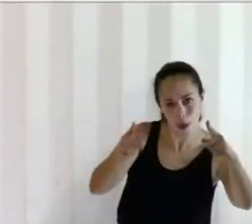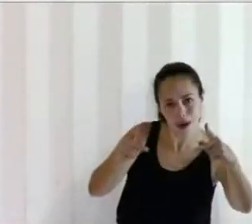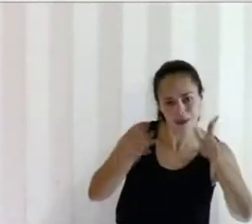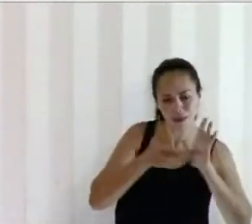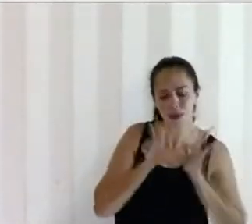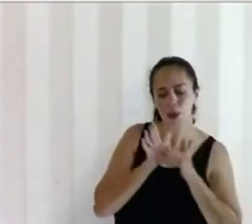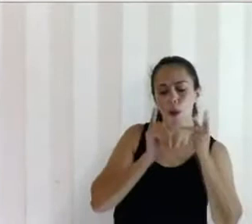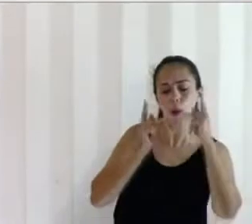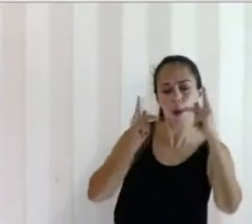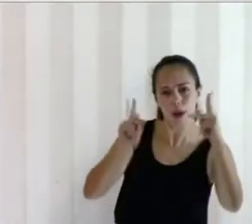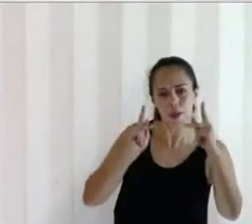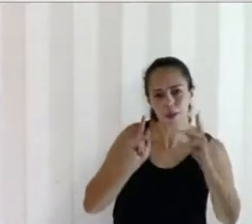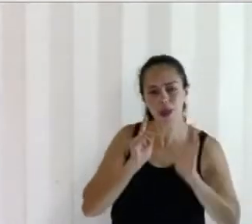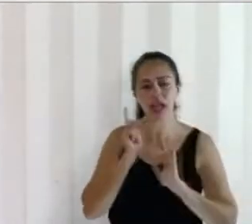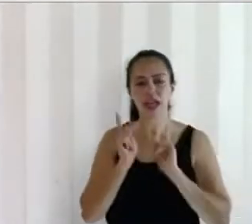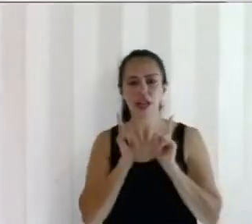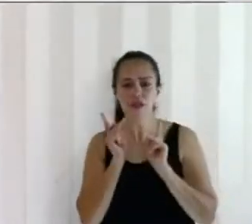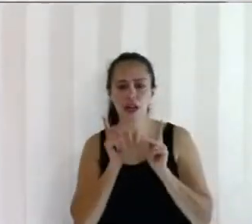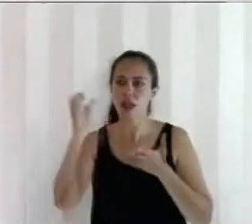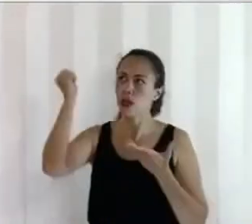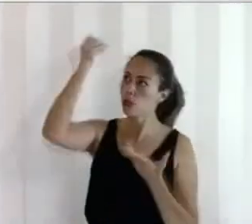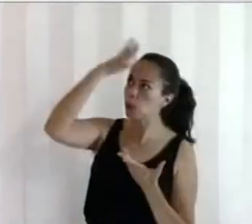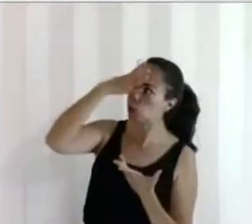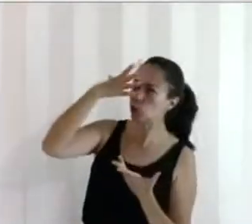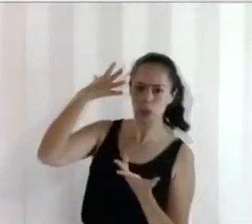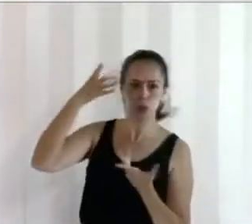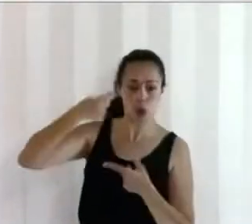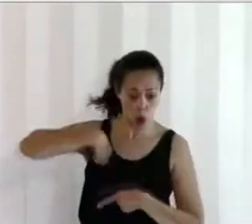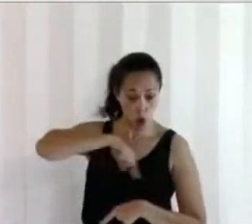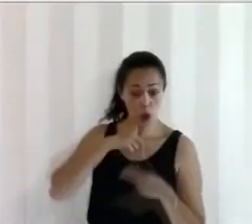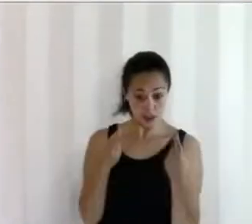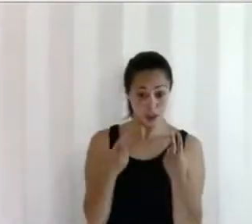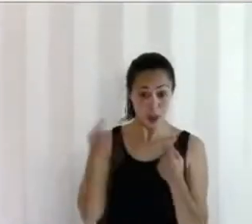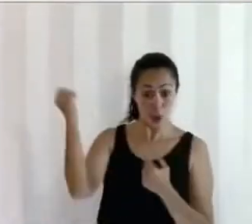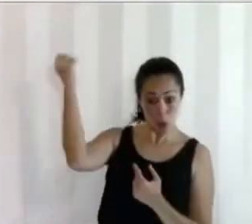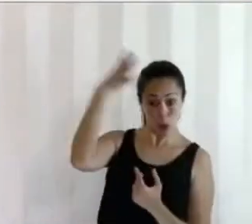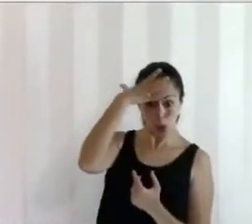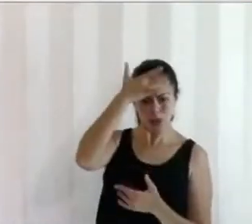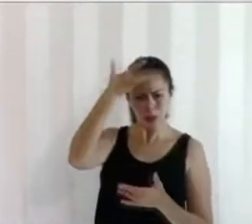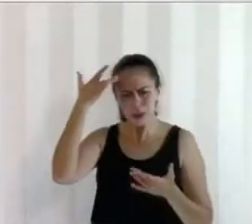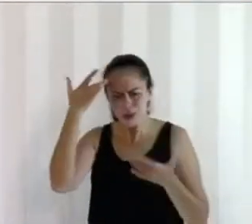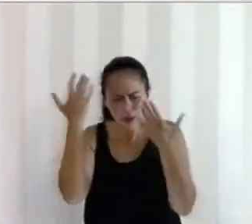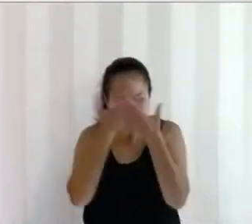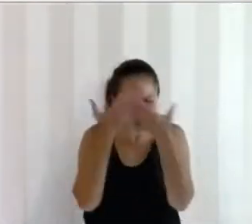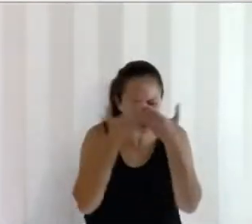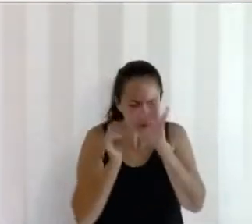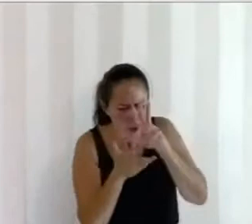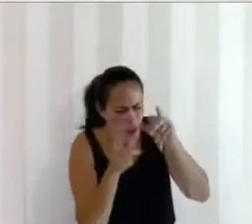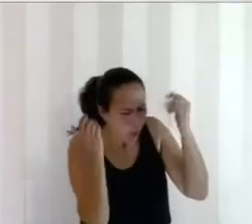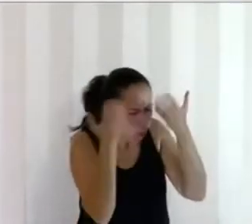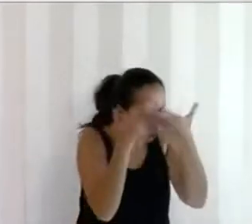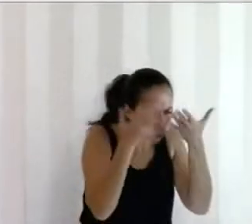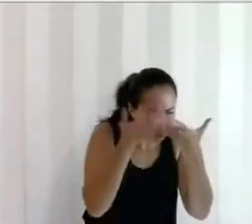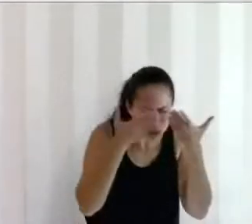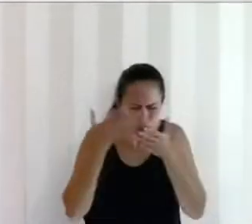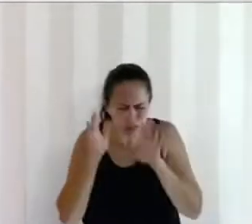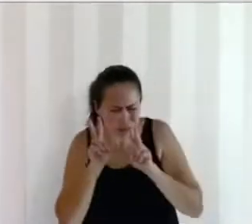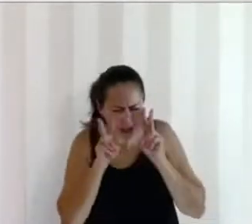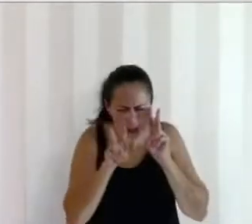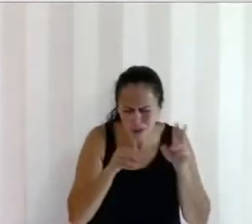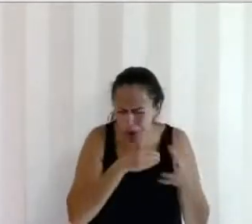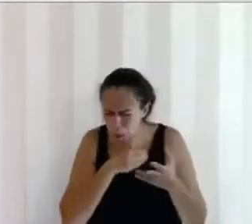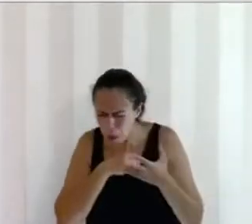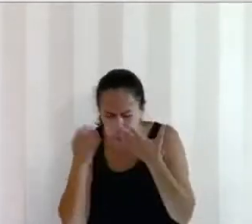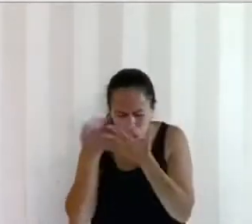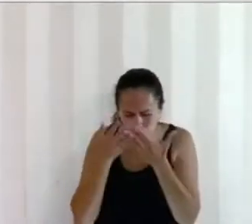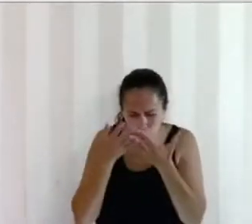da terra, luz do mundo. E então Jesus começa a falar algumas coisas muito diferentes do